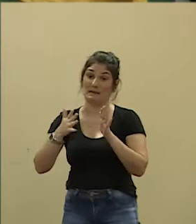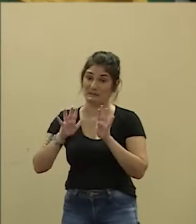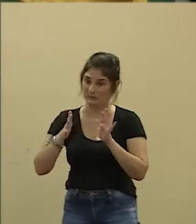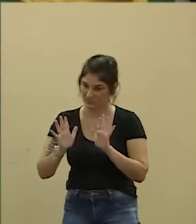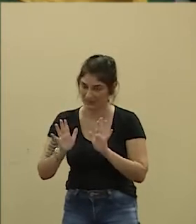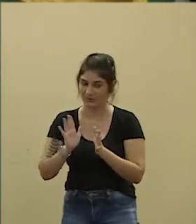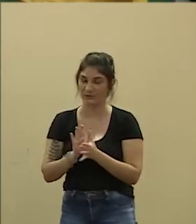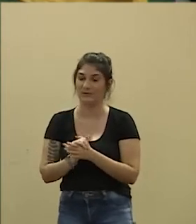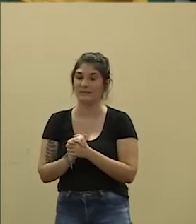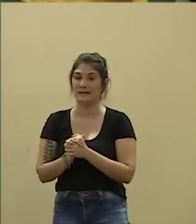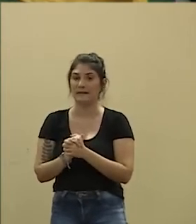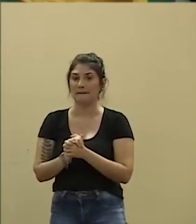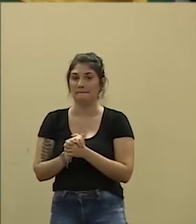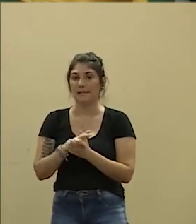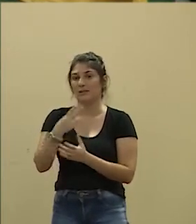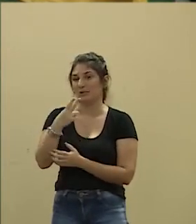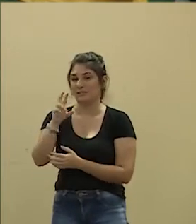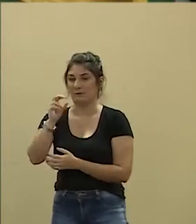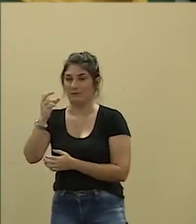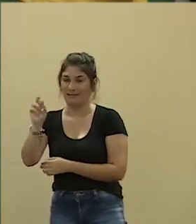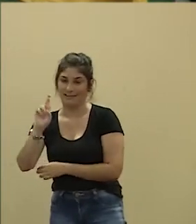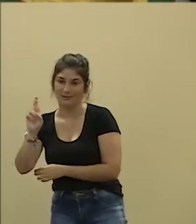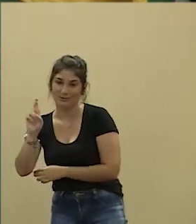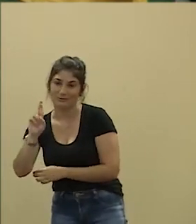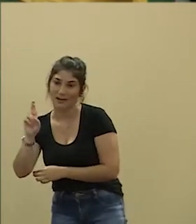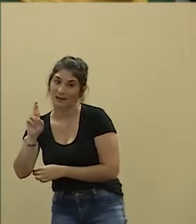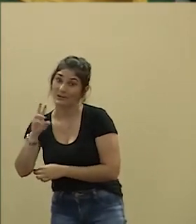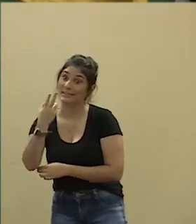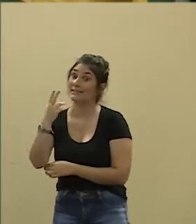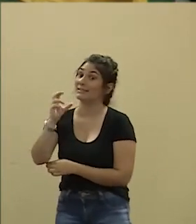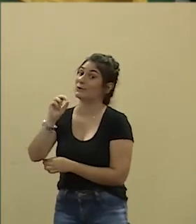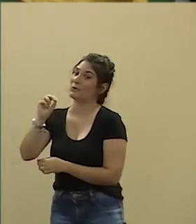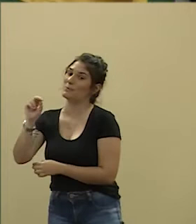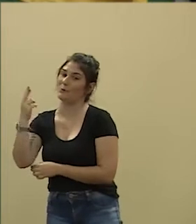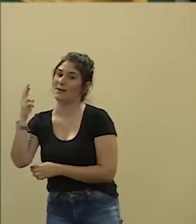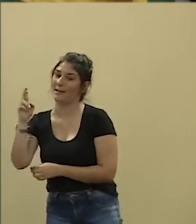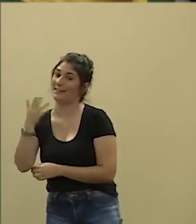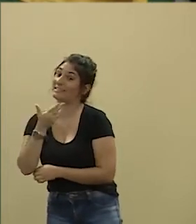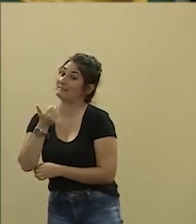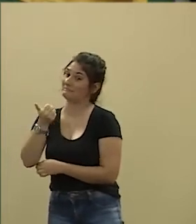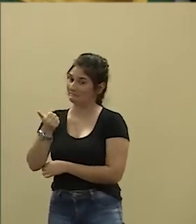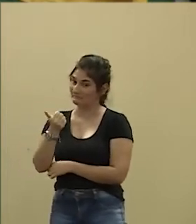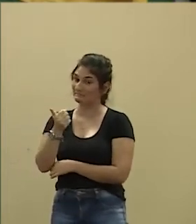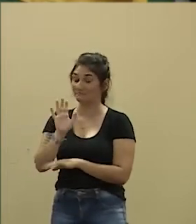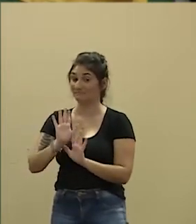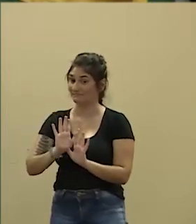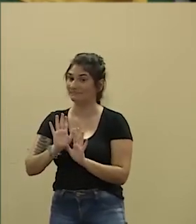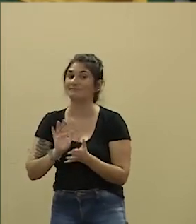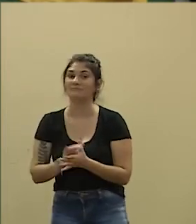celular seis celulares a partir de 2.500 4 mil cinco mil reais cada onde chego mas enfim é